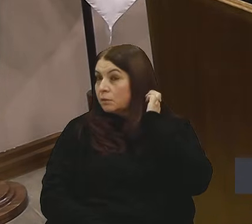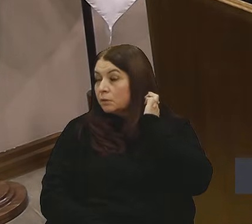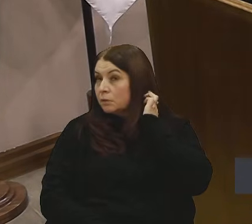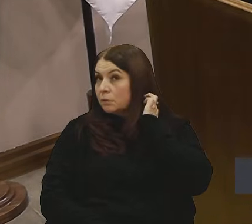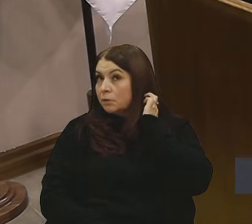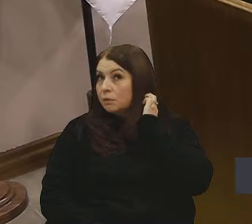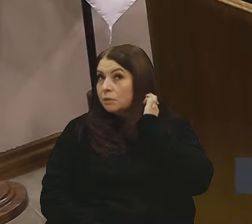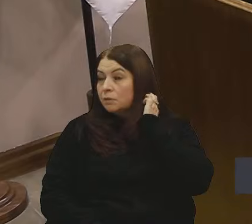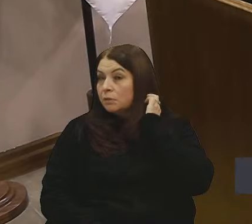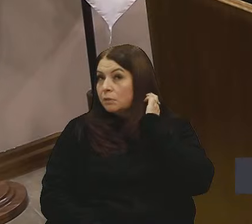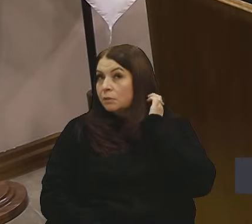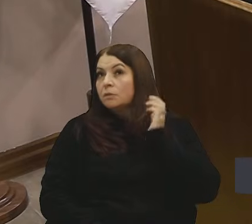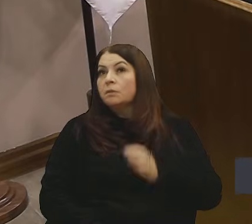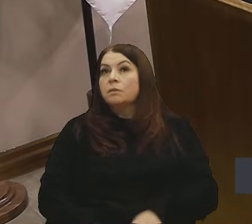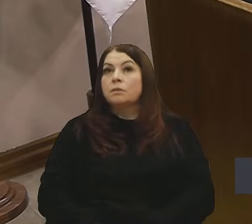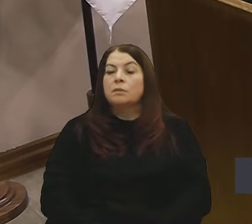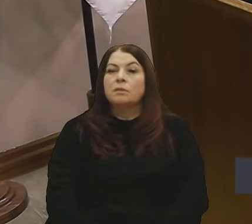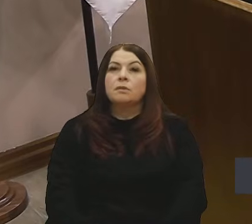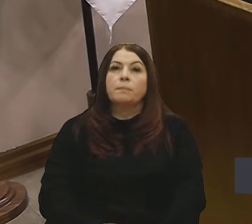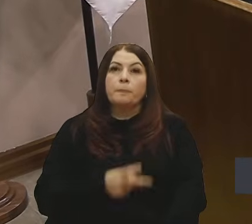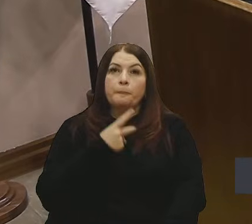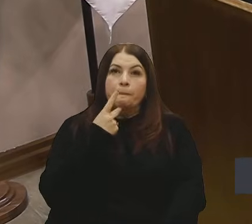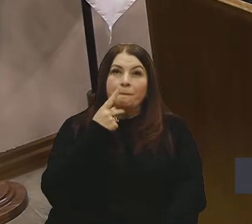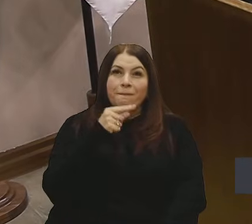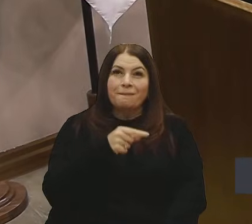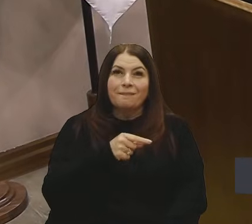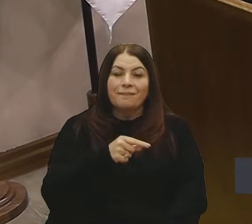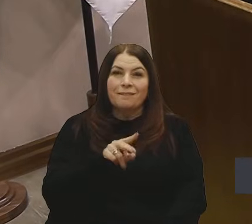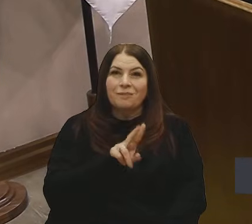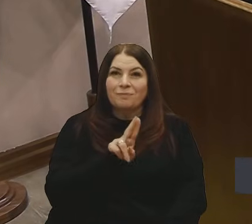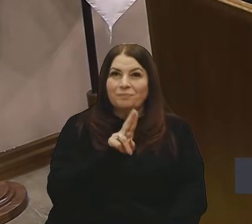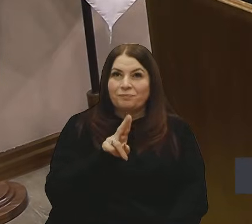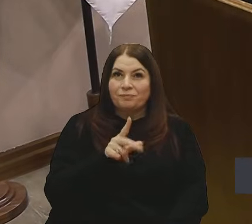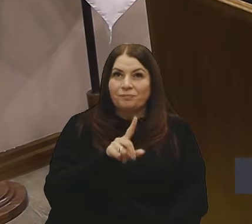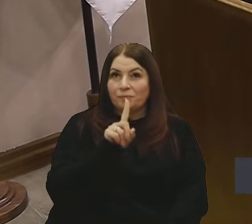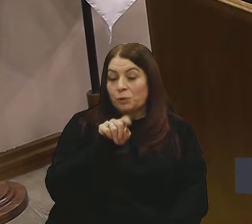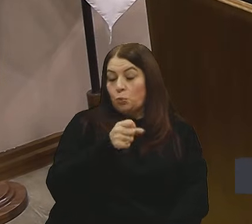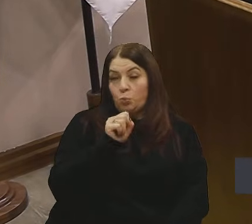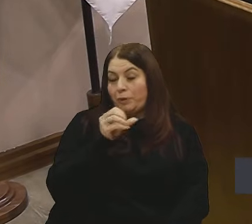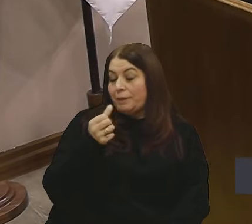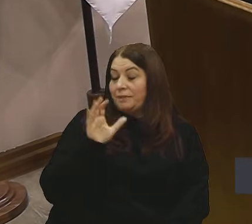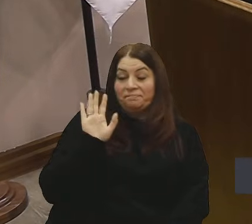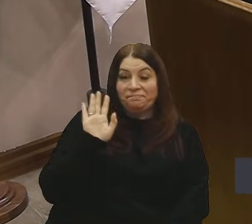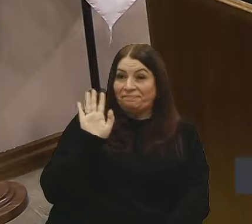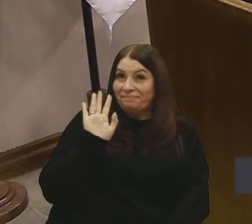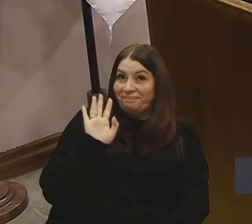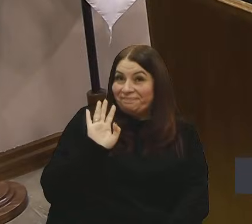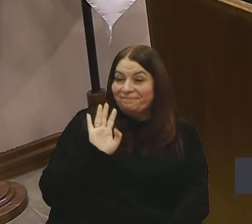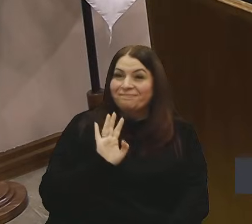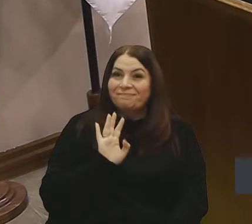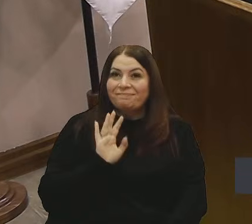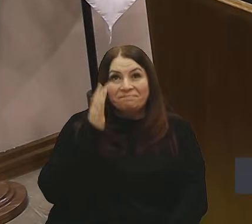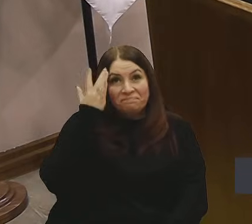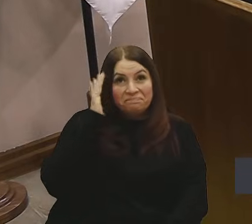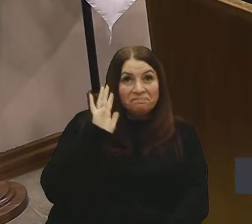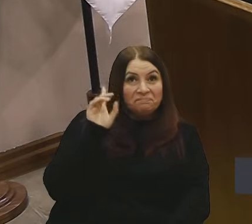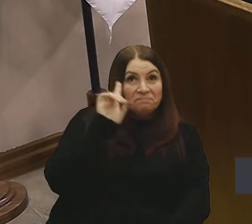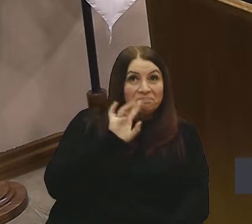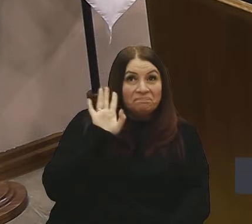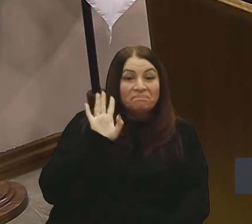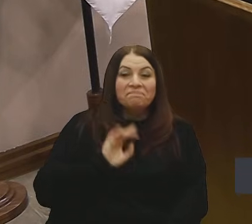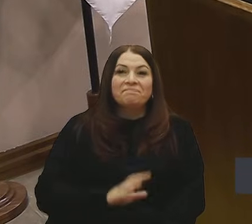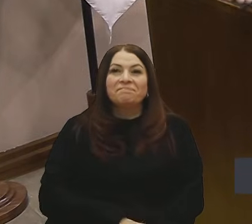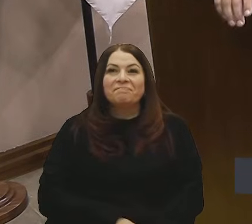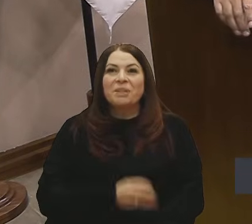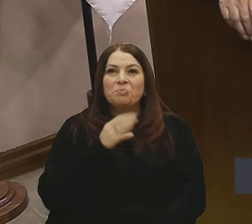Vou usar aqui, né? Enfim, não tenho 1,86, mas quem sabe um dia eu chego lá.